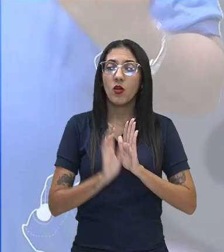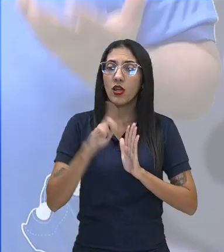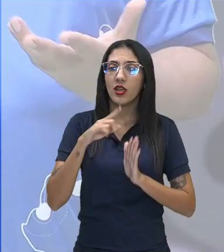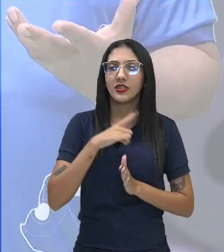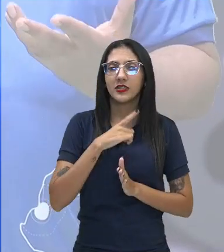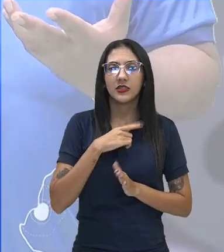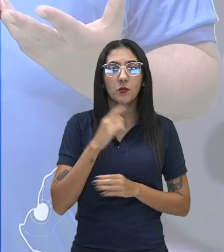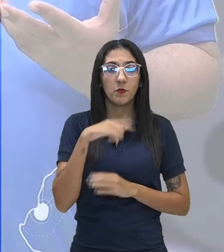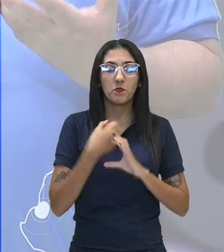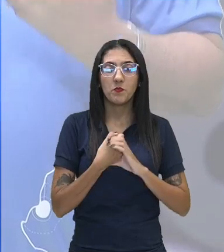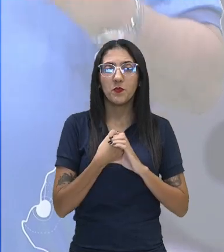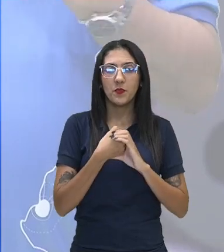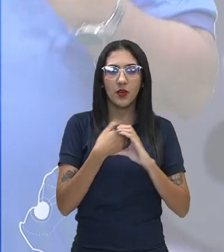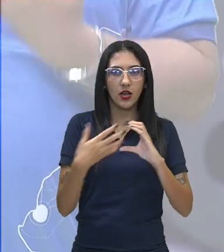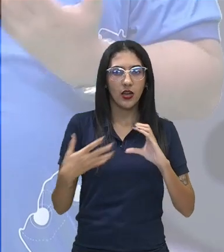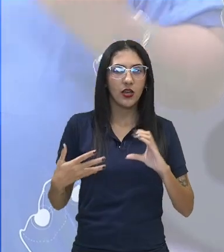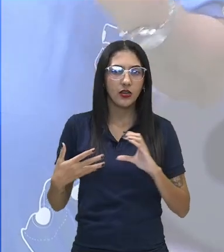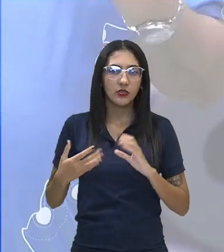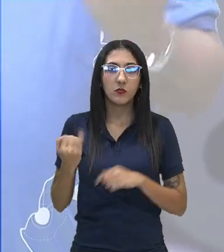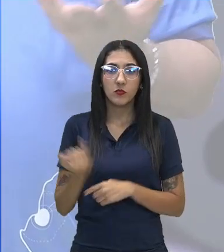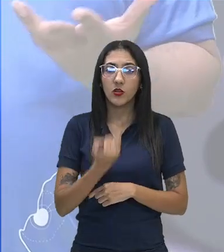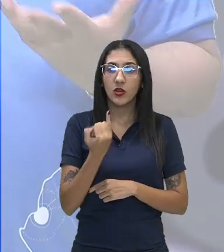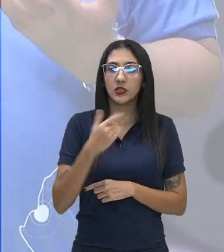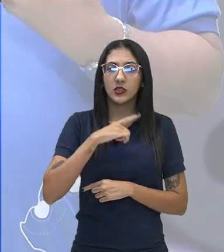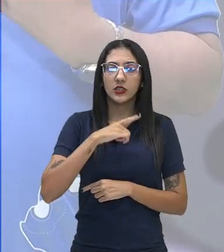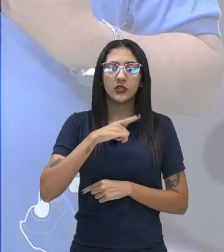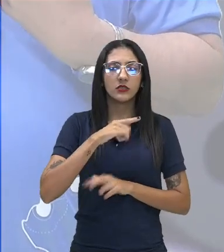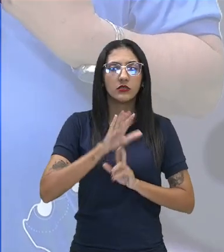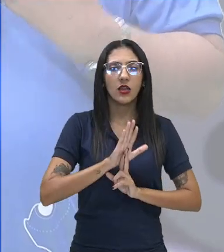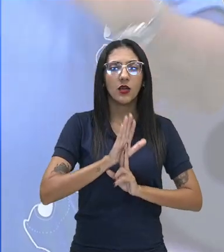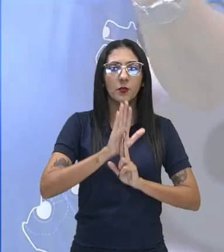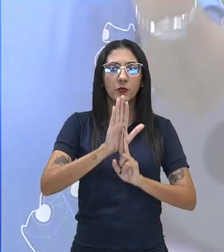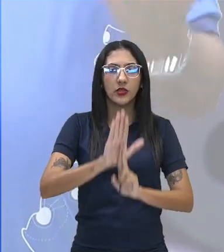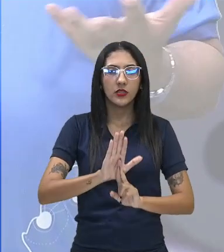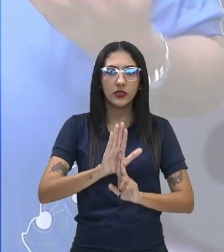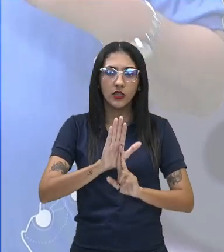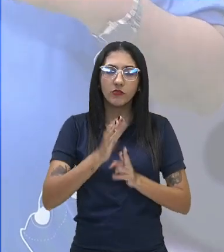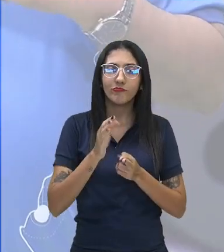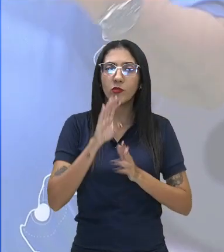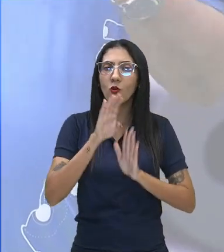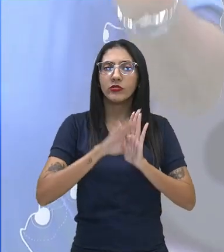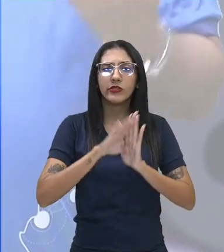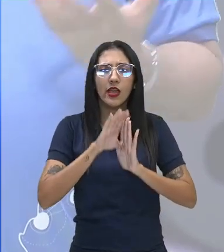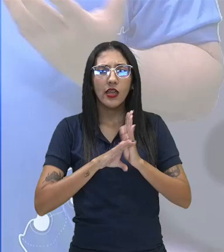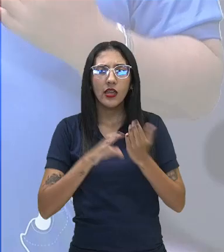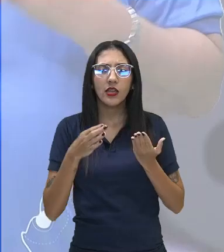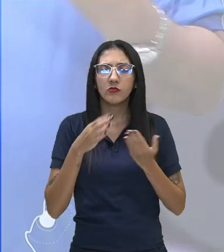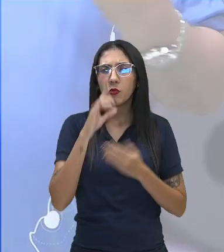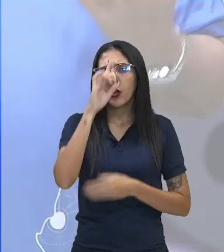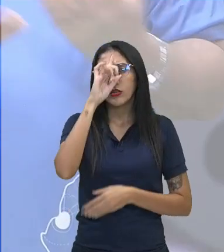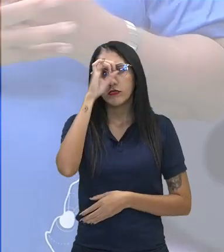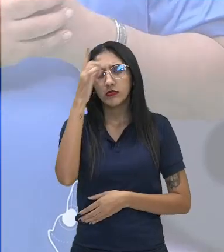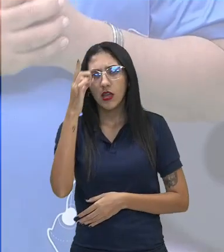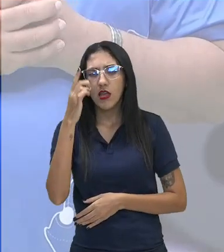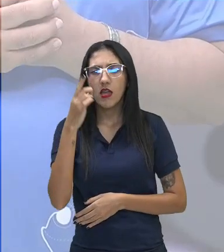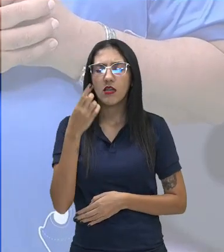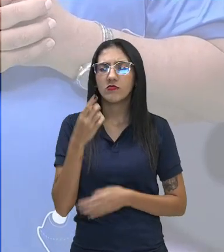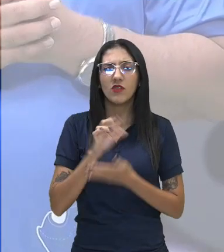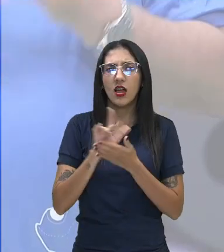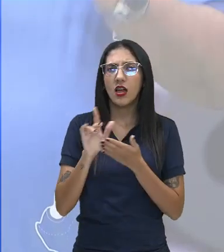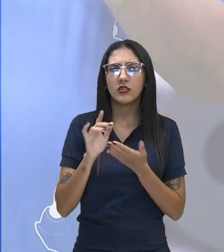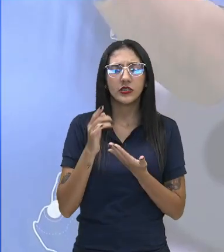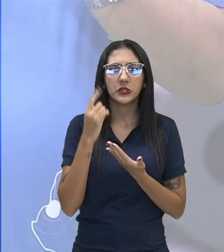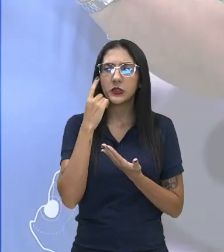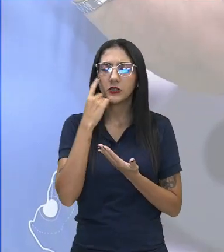esse elemento, né, que representa conceitos, ideias que muitas vezes não têm